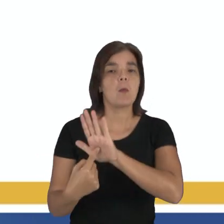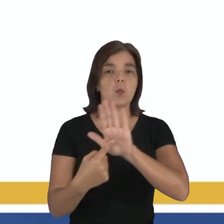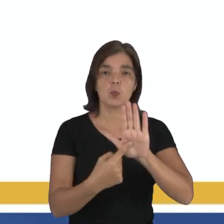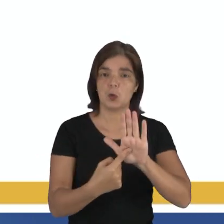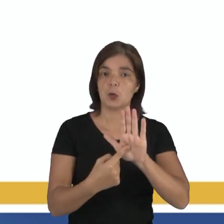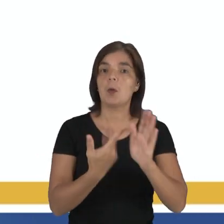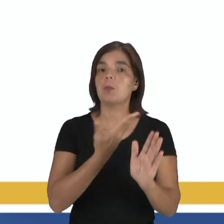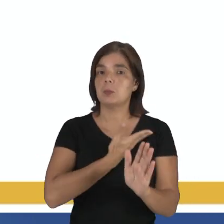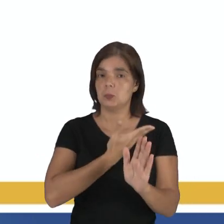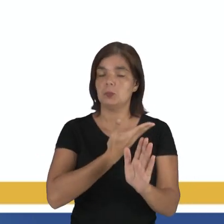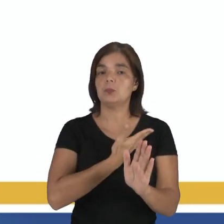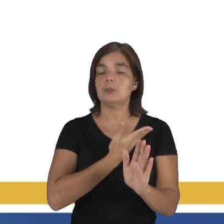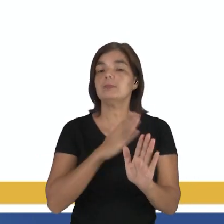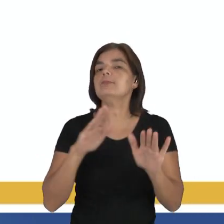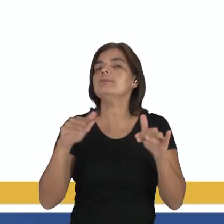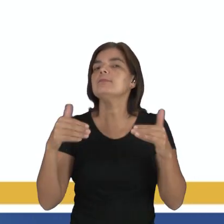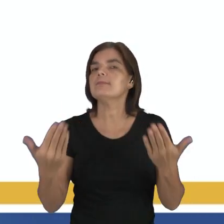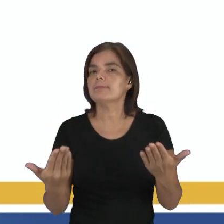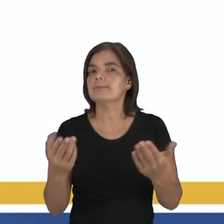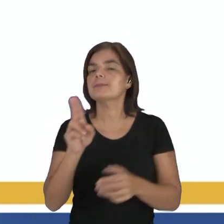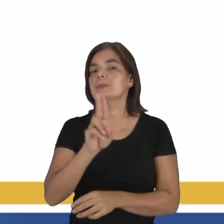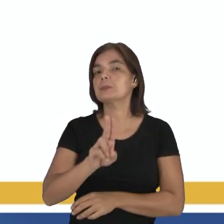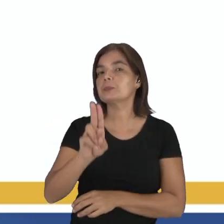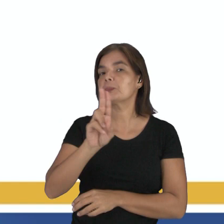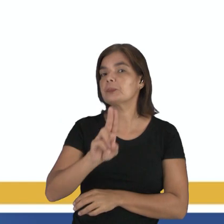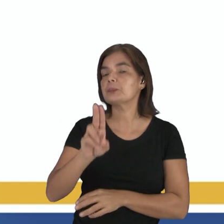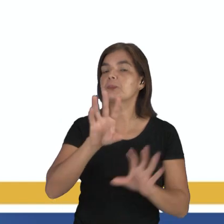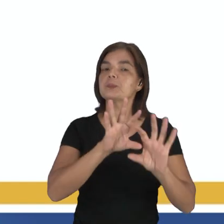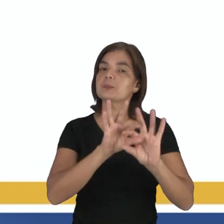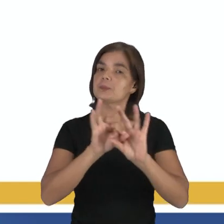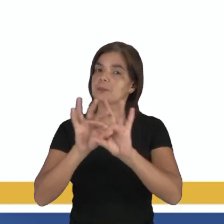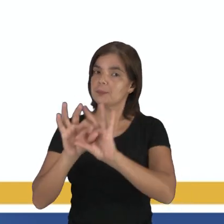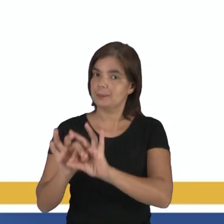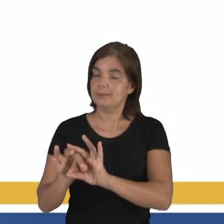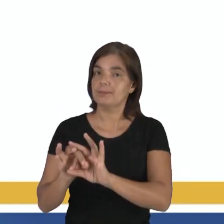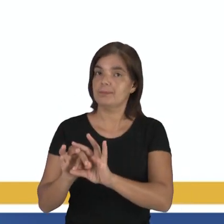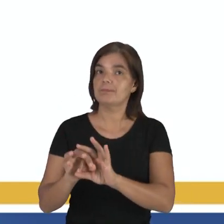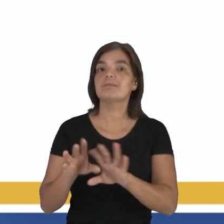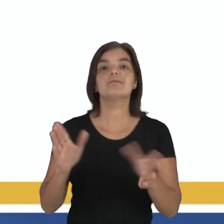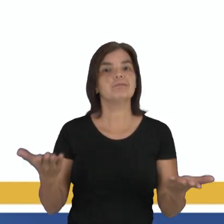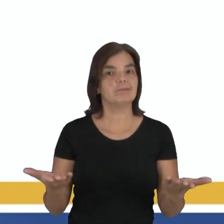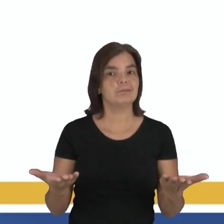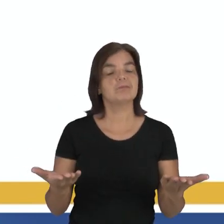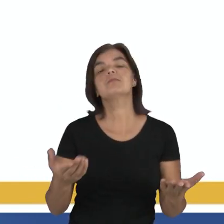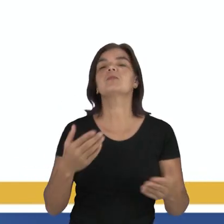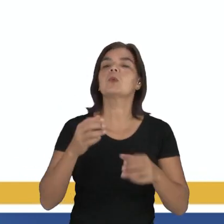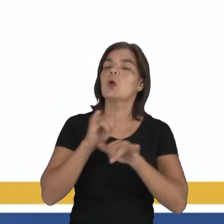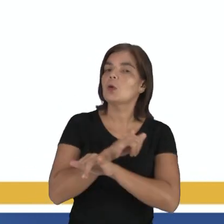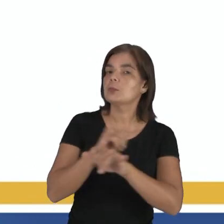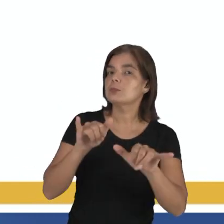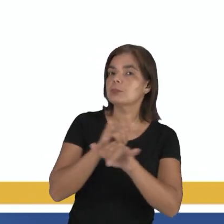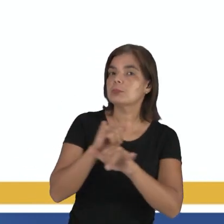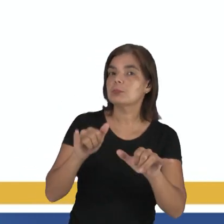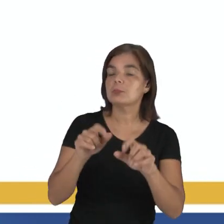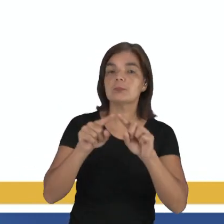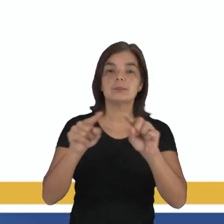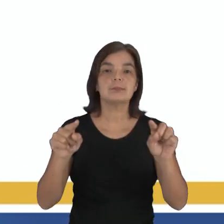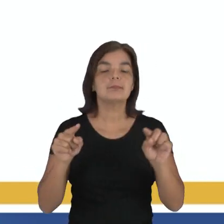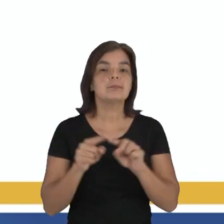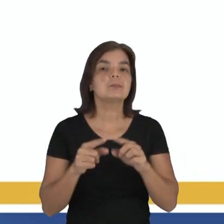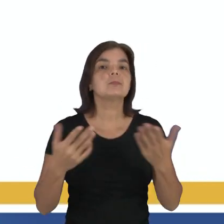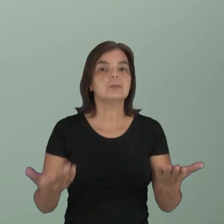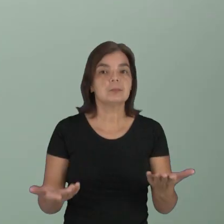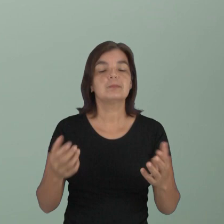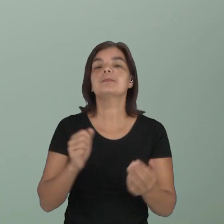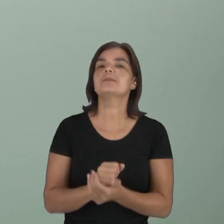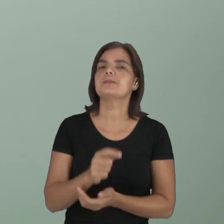apresentando ali para colegas da sua sala, mas é um contexto em que você vai falar de um assunto, passar informações para a sua sala.